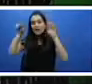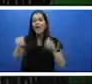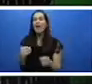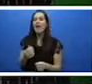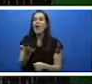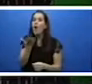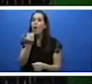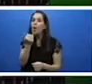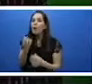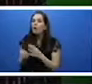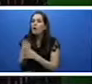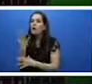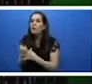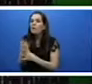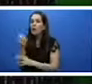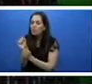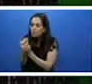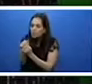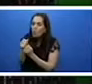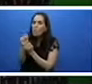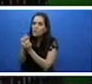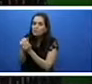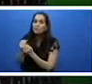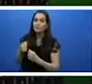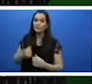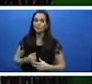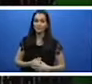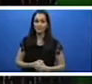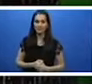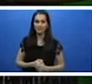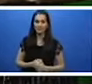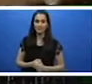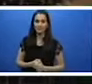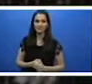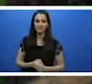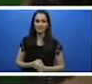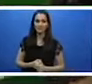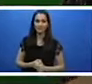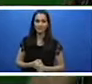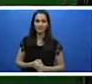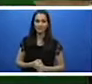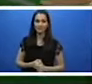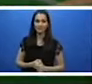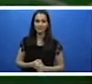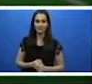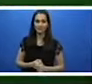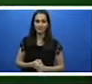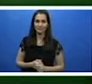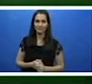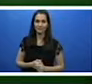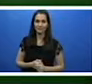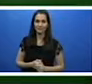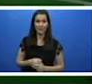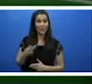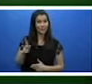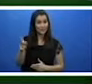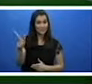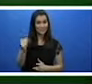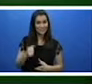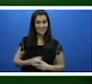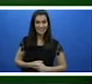animais carnívoros, herbívoros e onívoros. Vamos continuar?